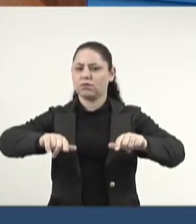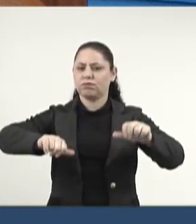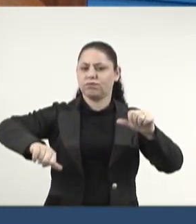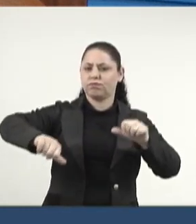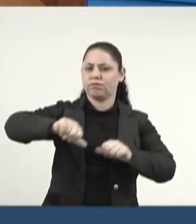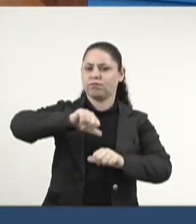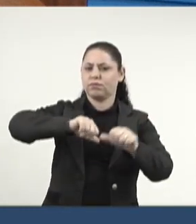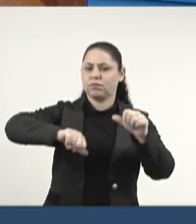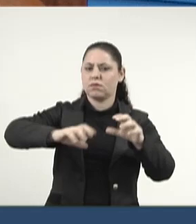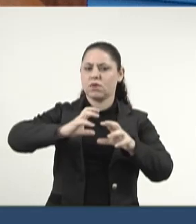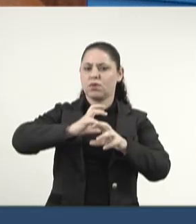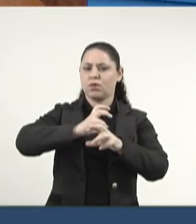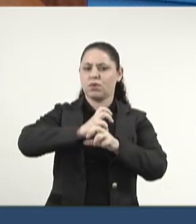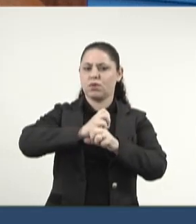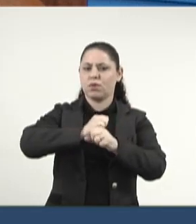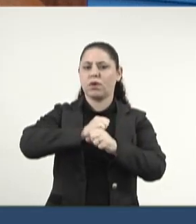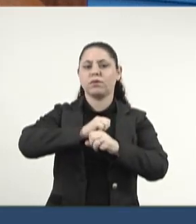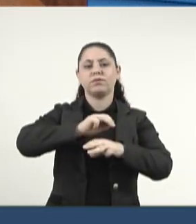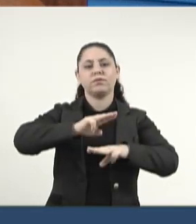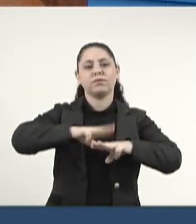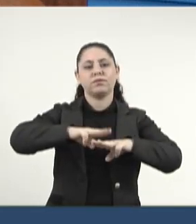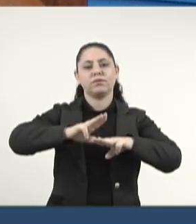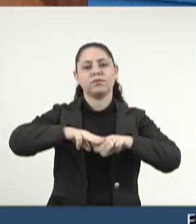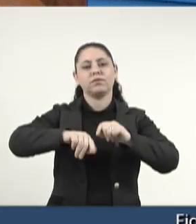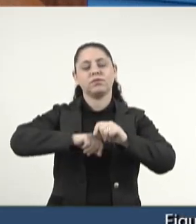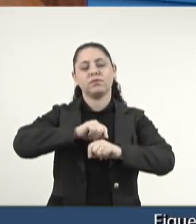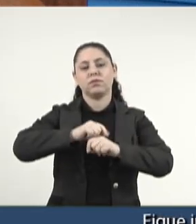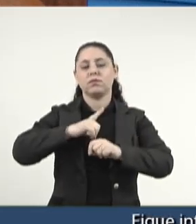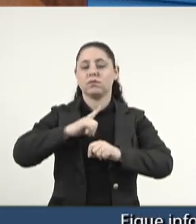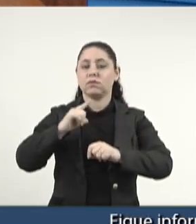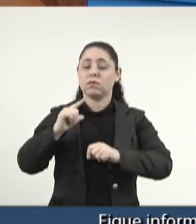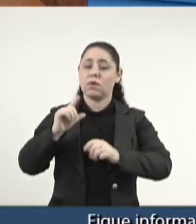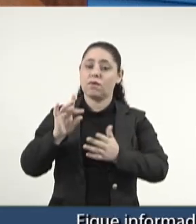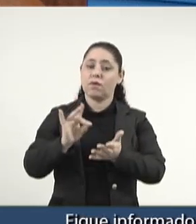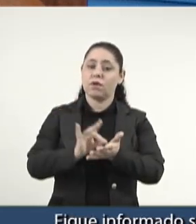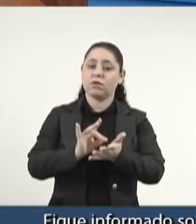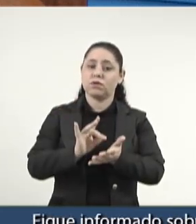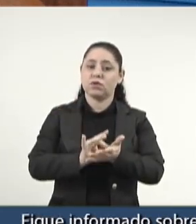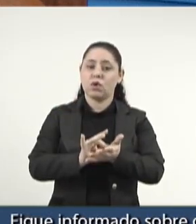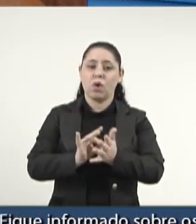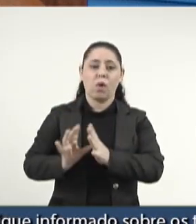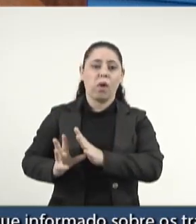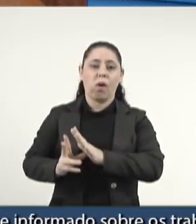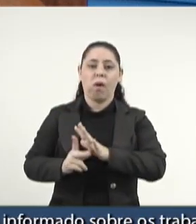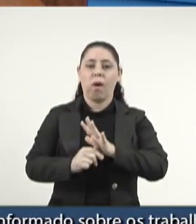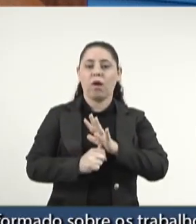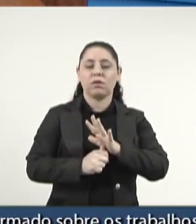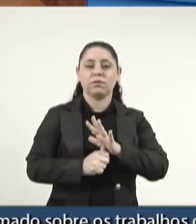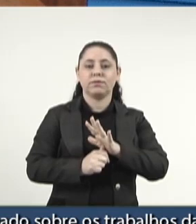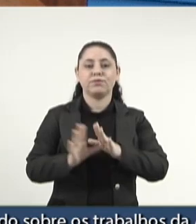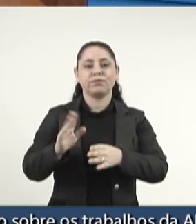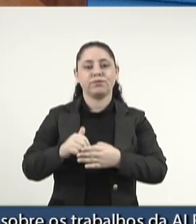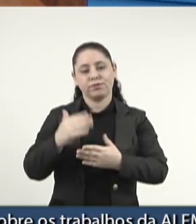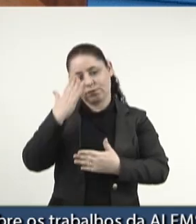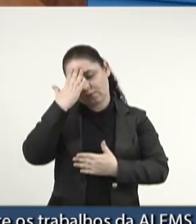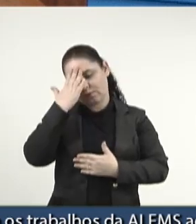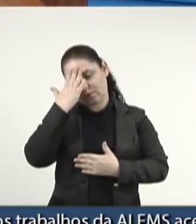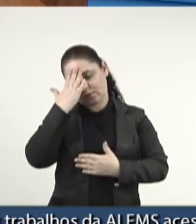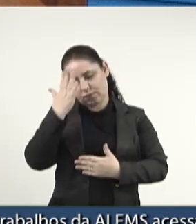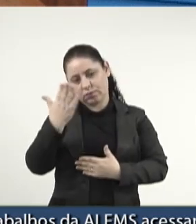e aritméticas contábeis que se revestem num verdadeiro estelionato eleitoral.